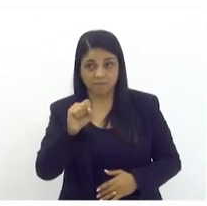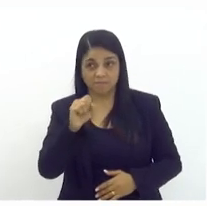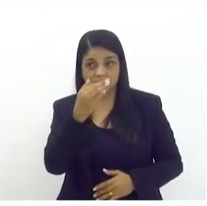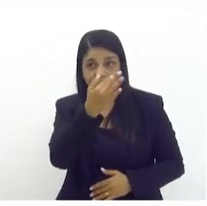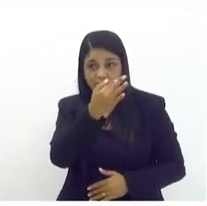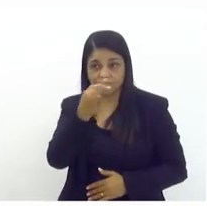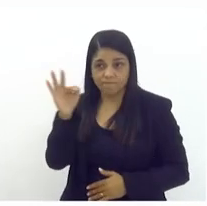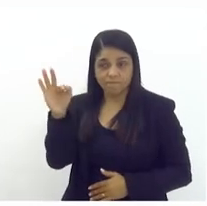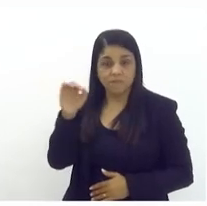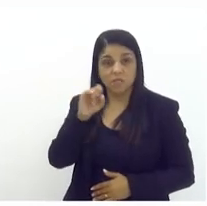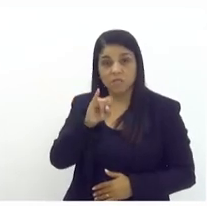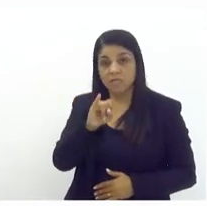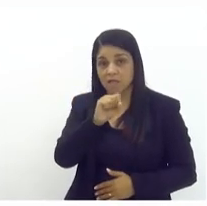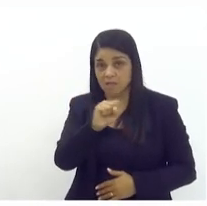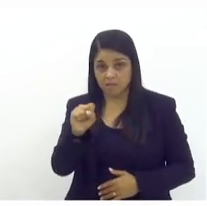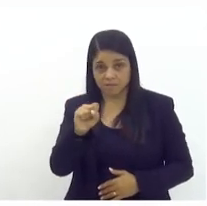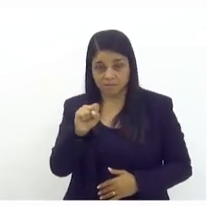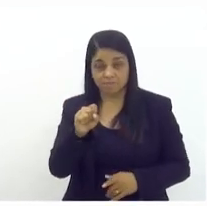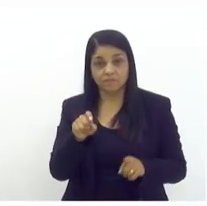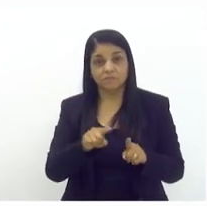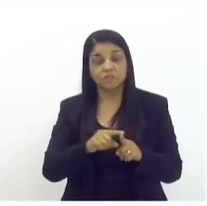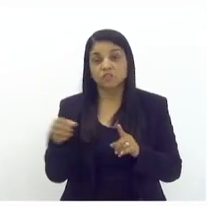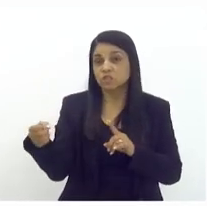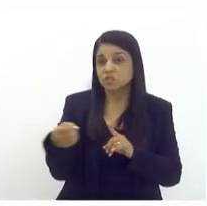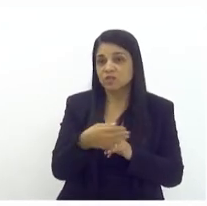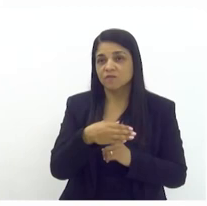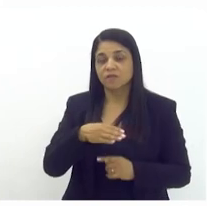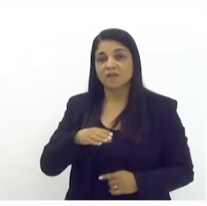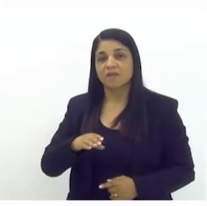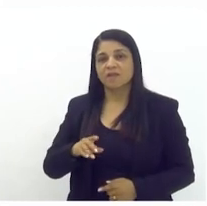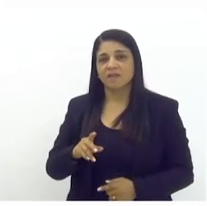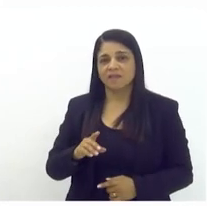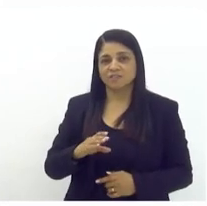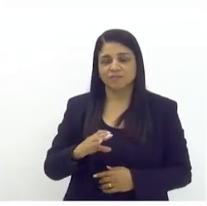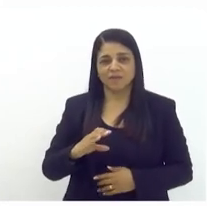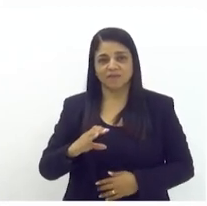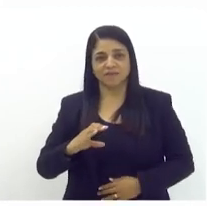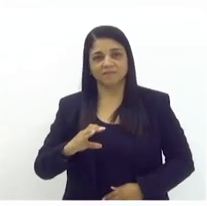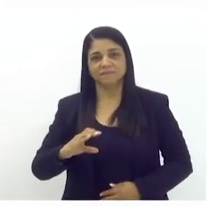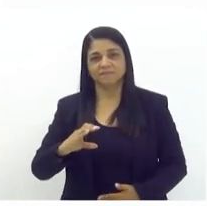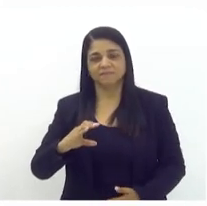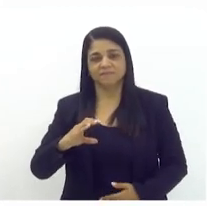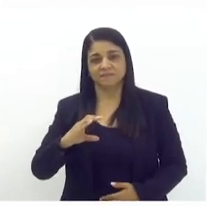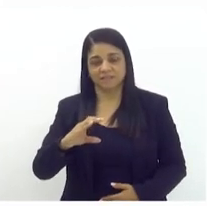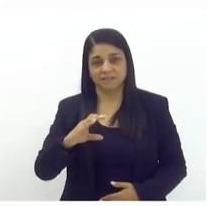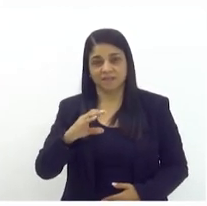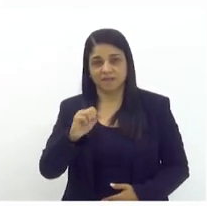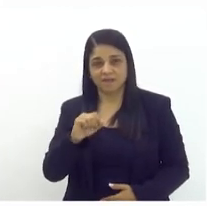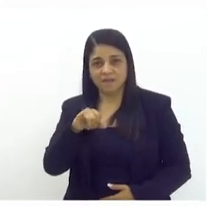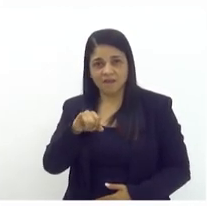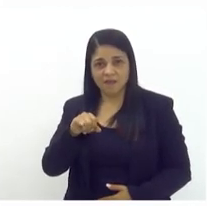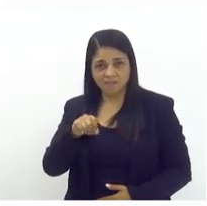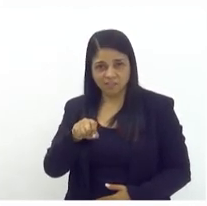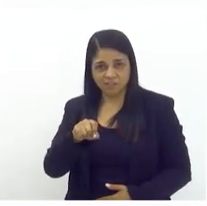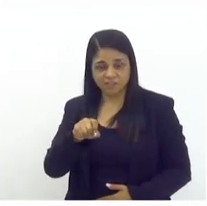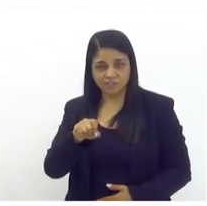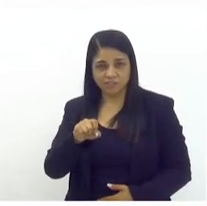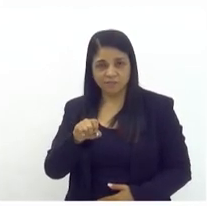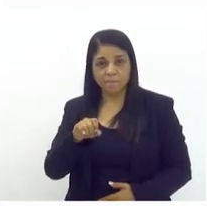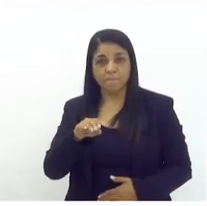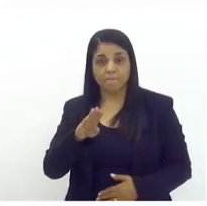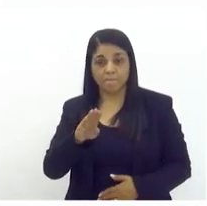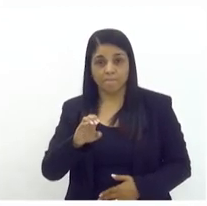a outra novidade é o cashback que é a devolução do imposto para famílias de baixa renda